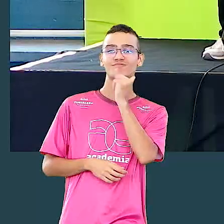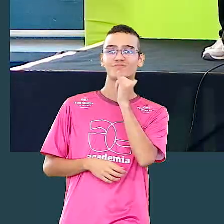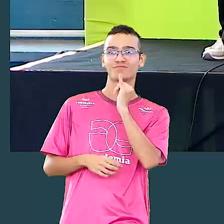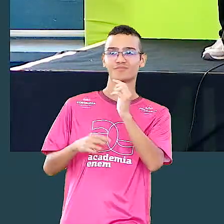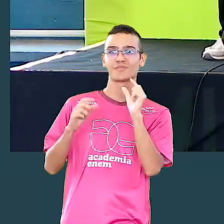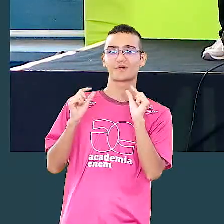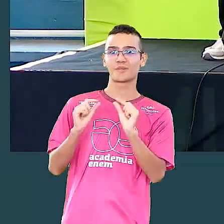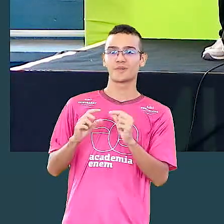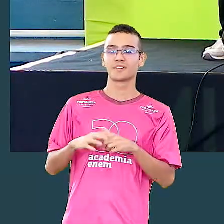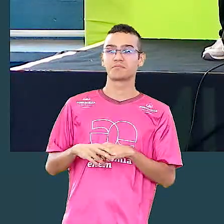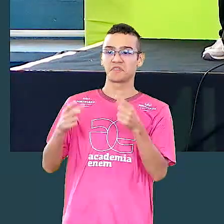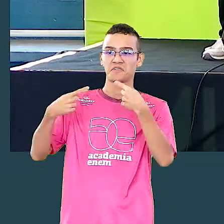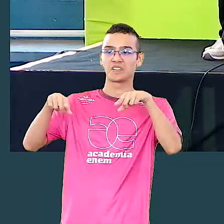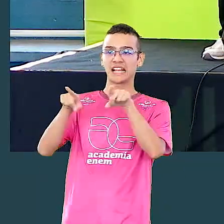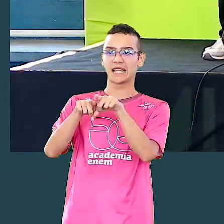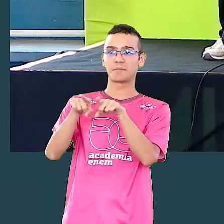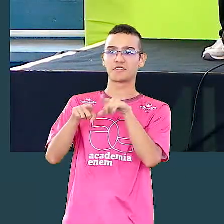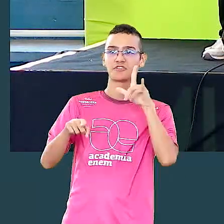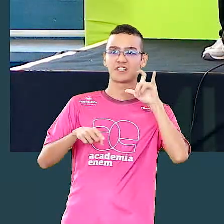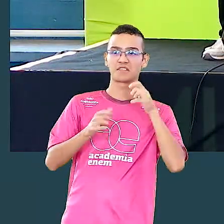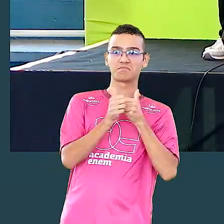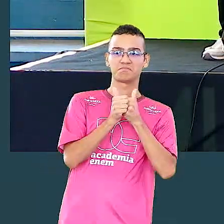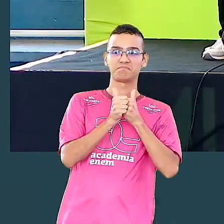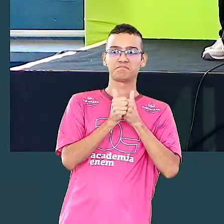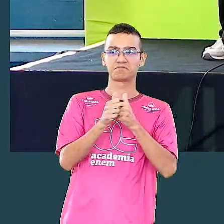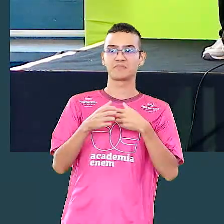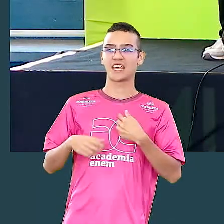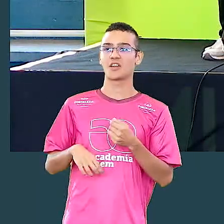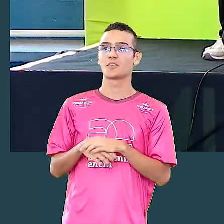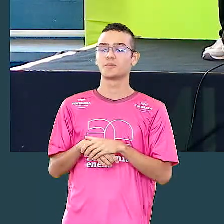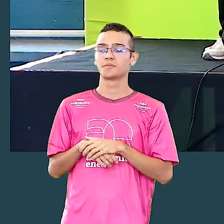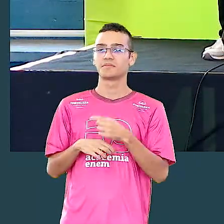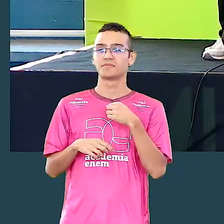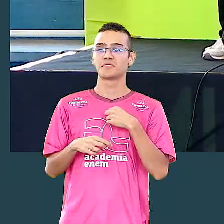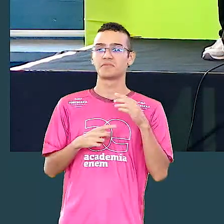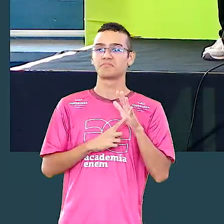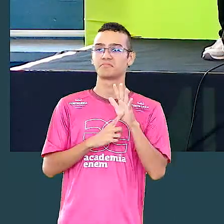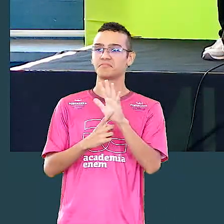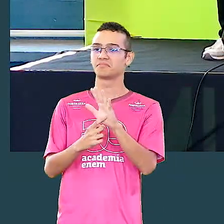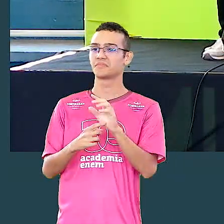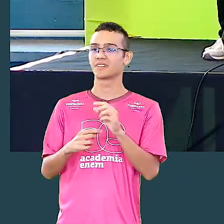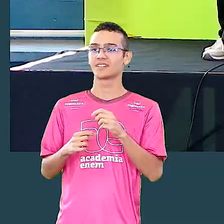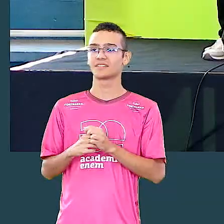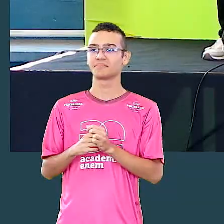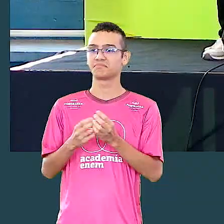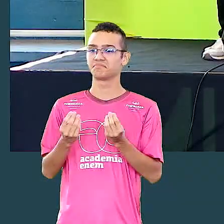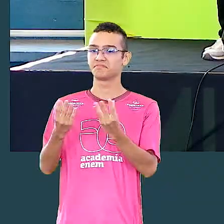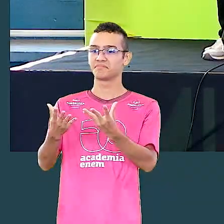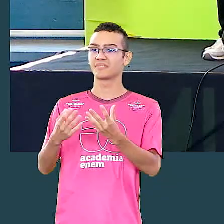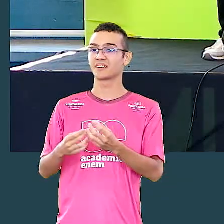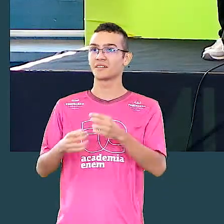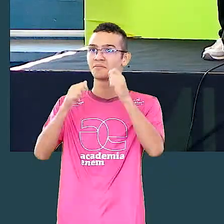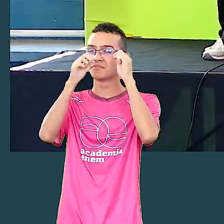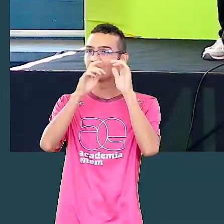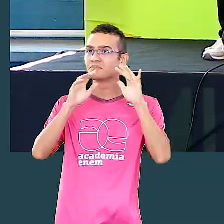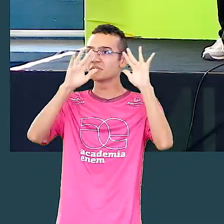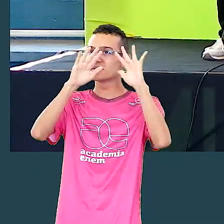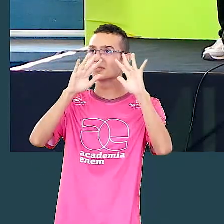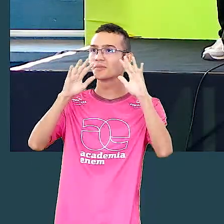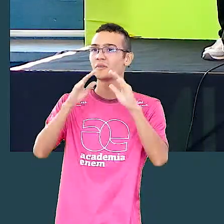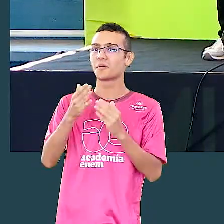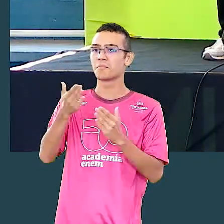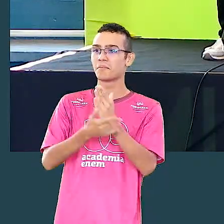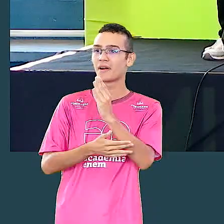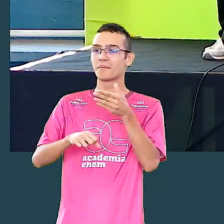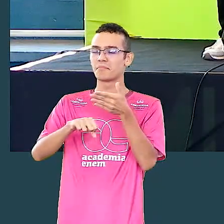todos também que me seguem. Eu estou nesse momento realizando um sonho, o sonho de fazer parte da Academia Enem. E eu estou com jovens que vão